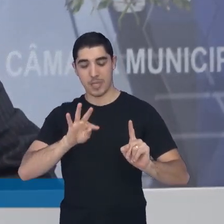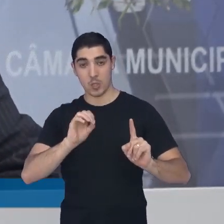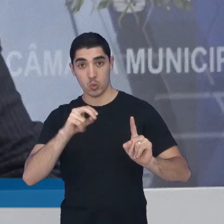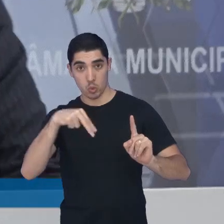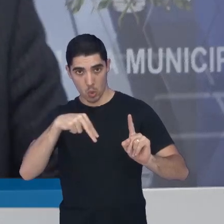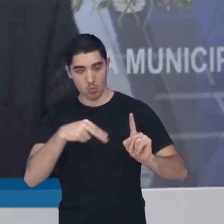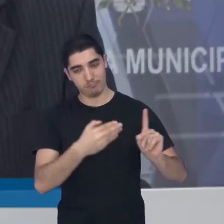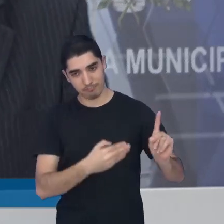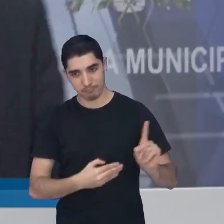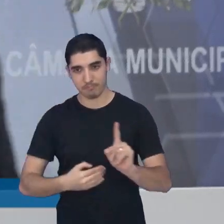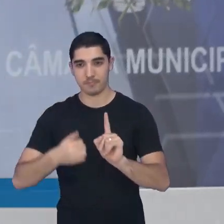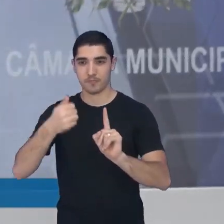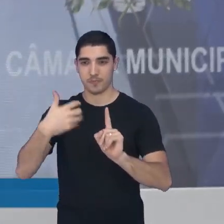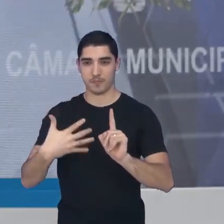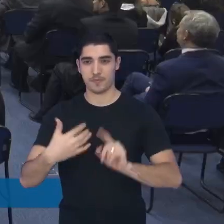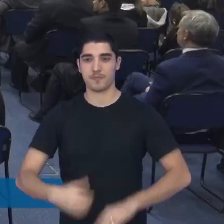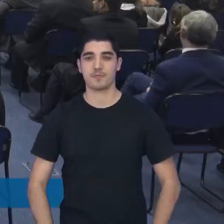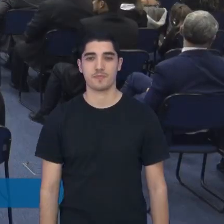Júnior.